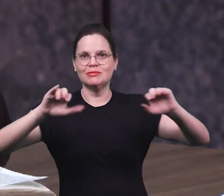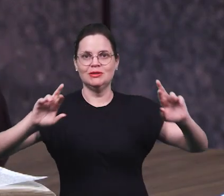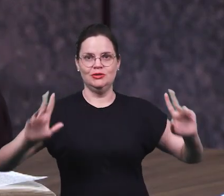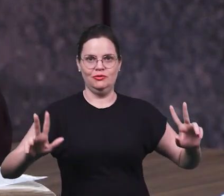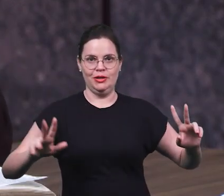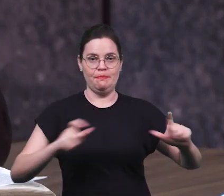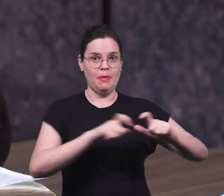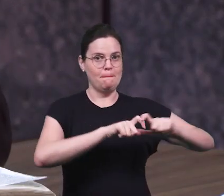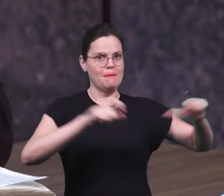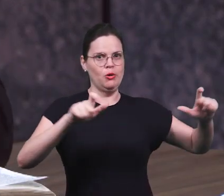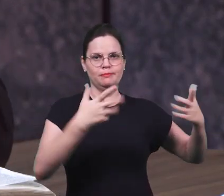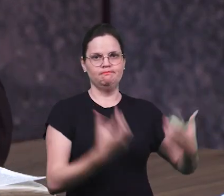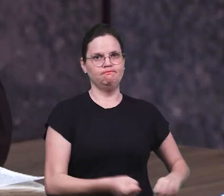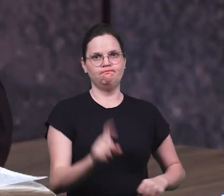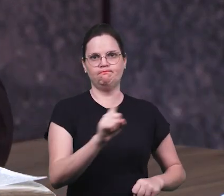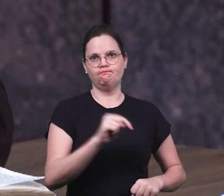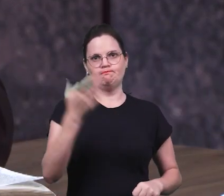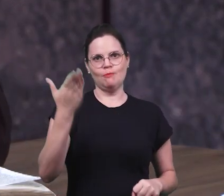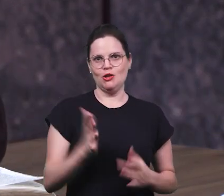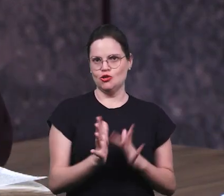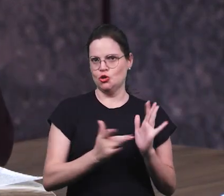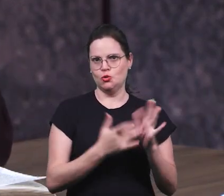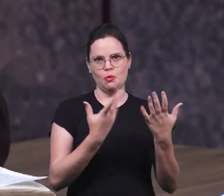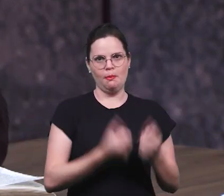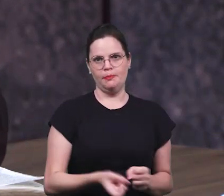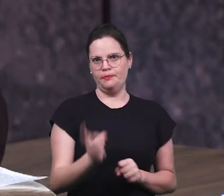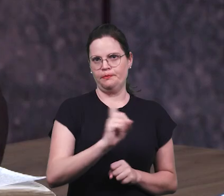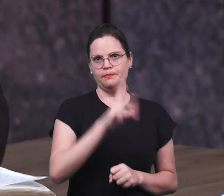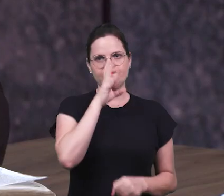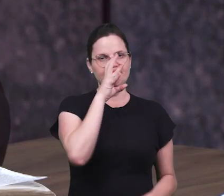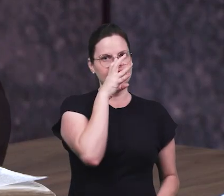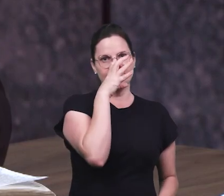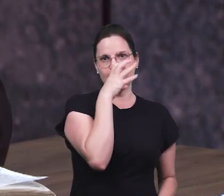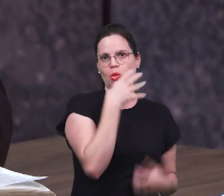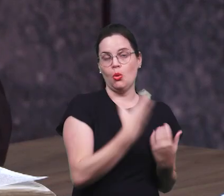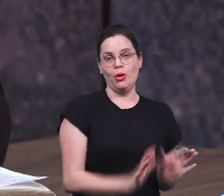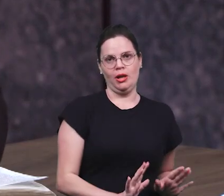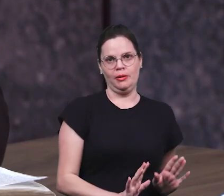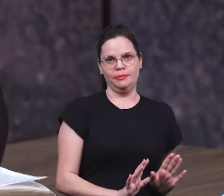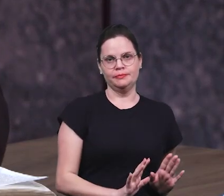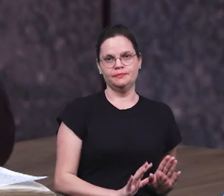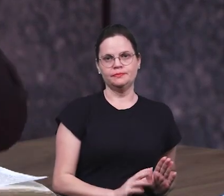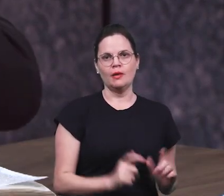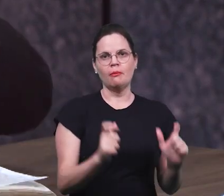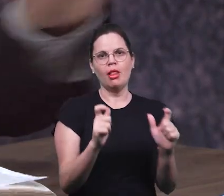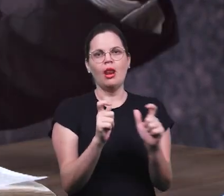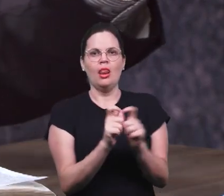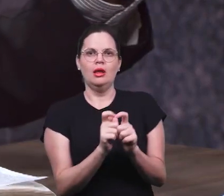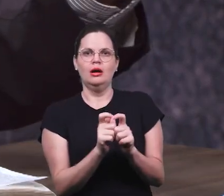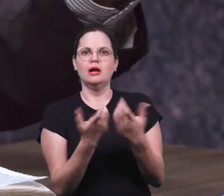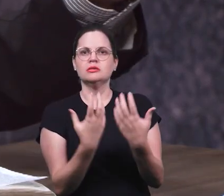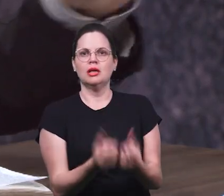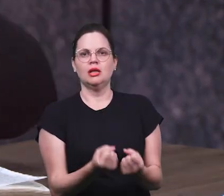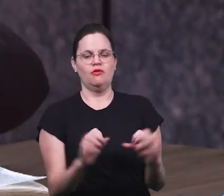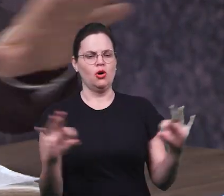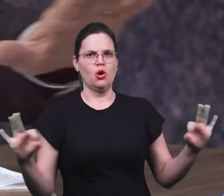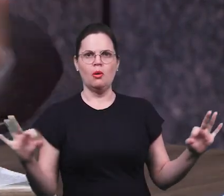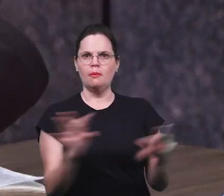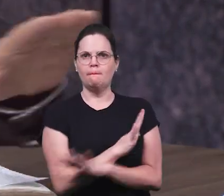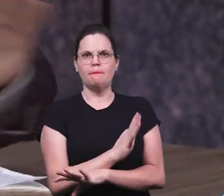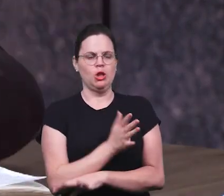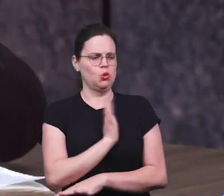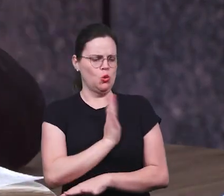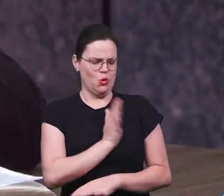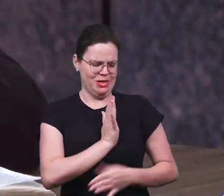parte não aceitava o evangelho. Uma parte aceitava de coração inteiro, como